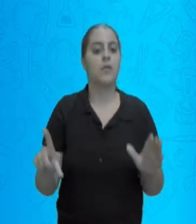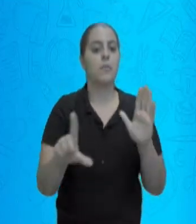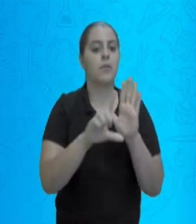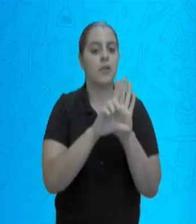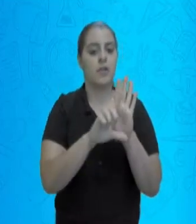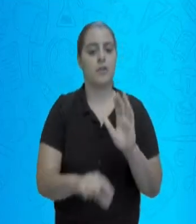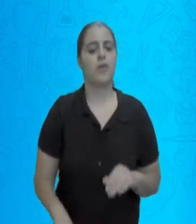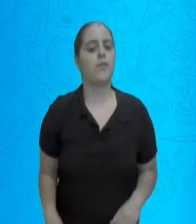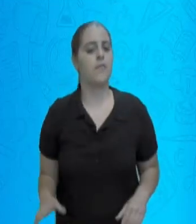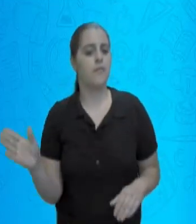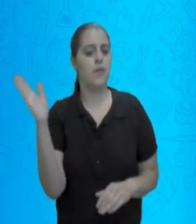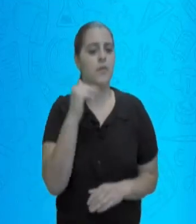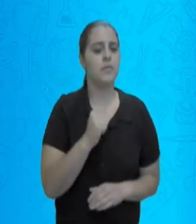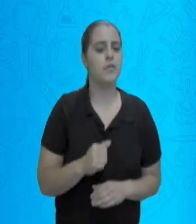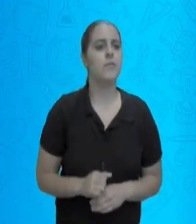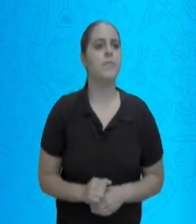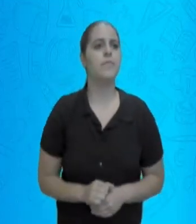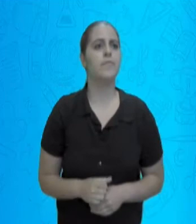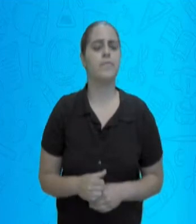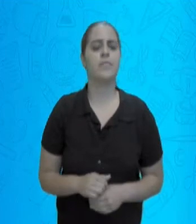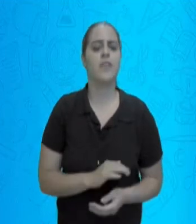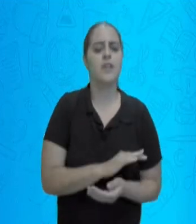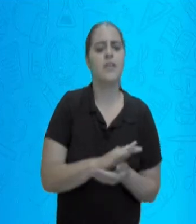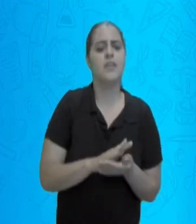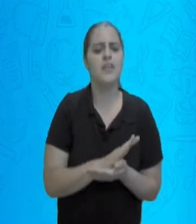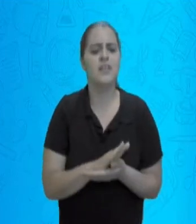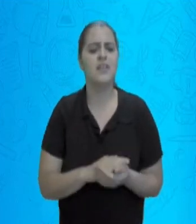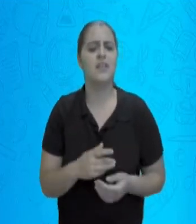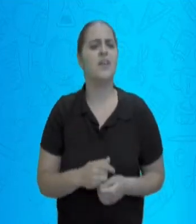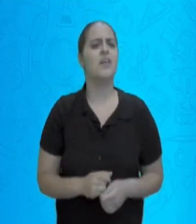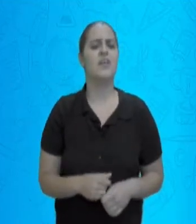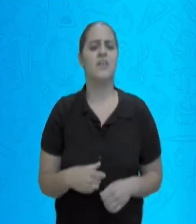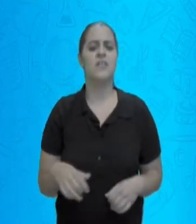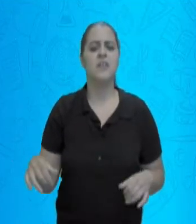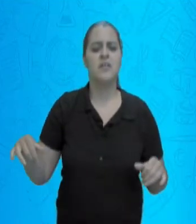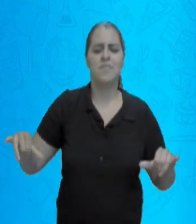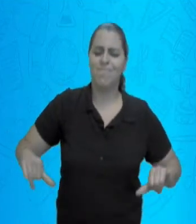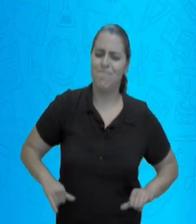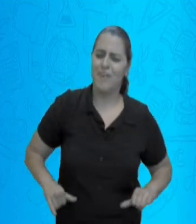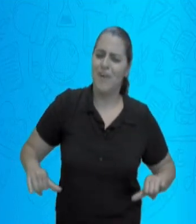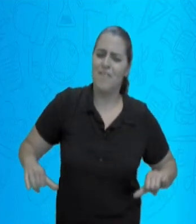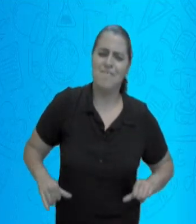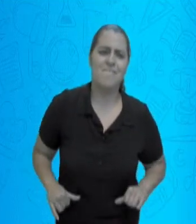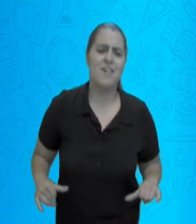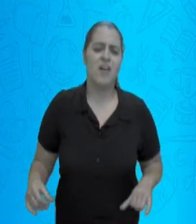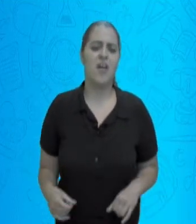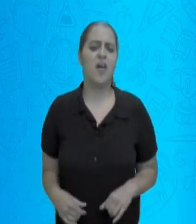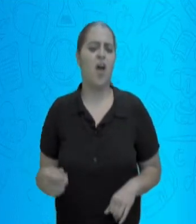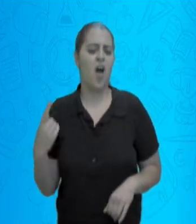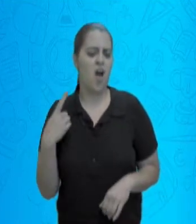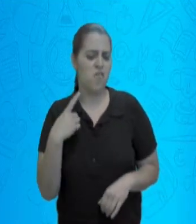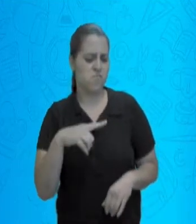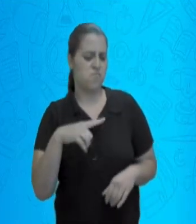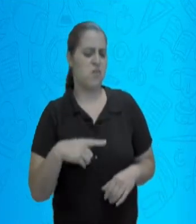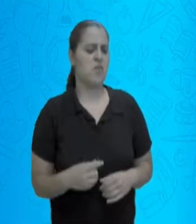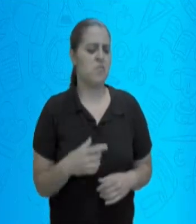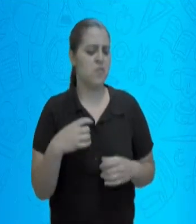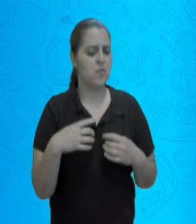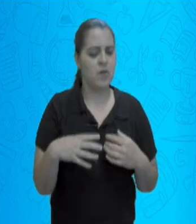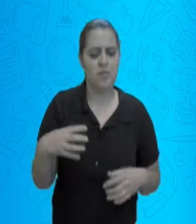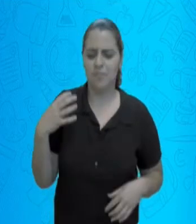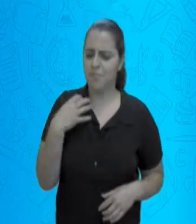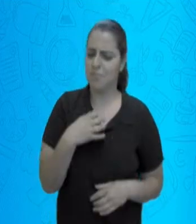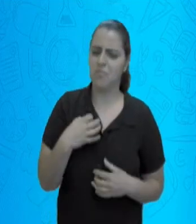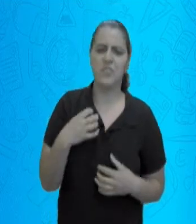Então, vamos lá. Ninguém será submetido a tortura ou tratamento desumano. Isso é o